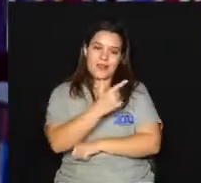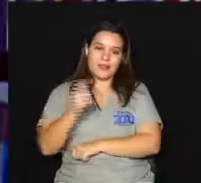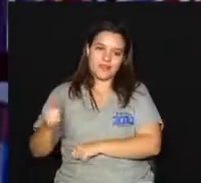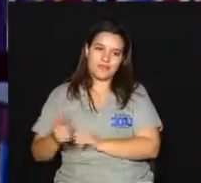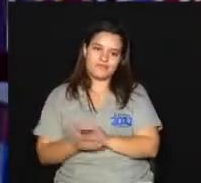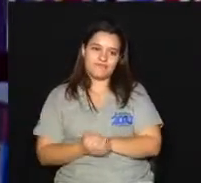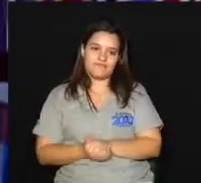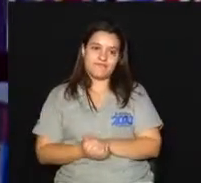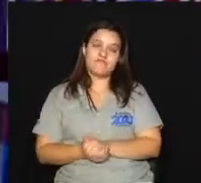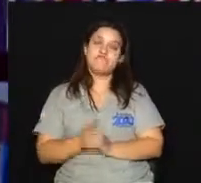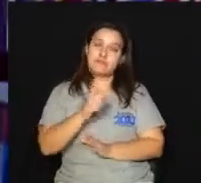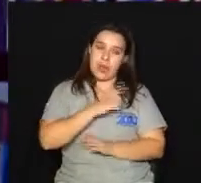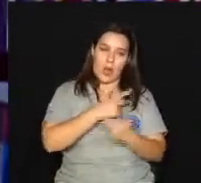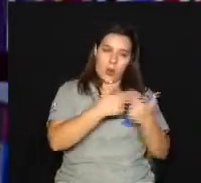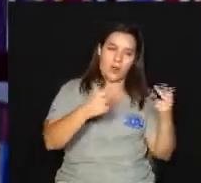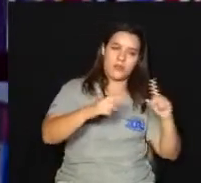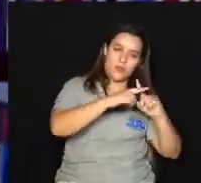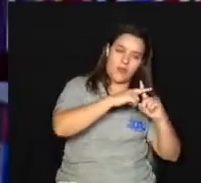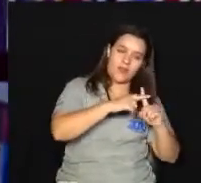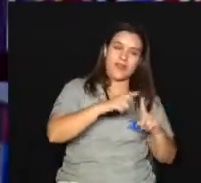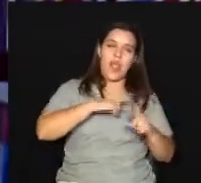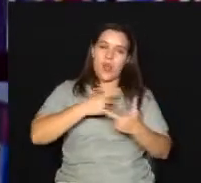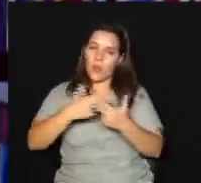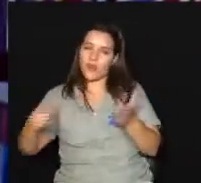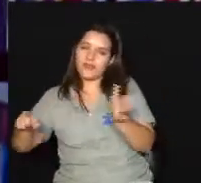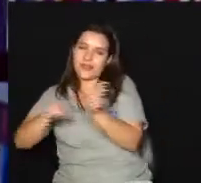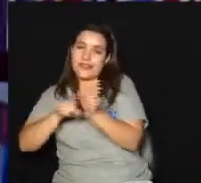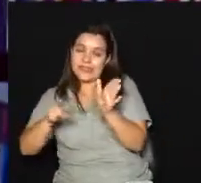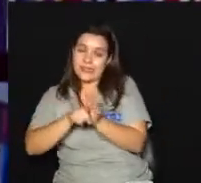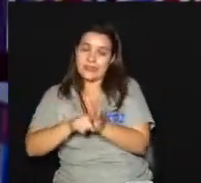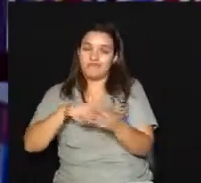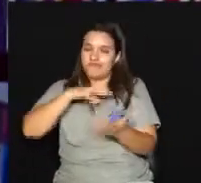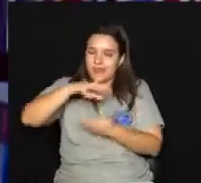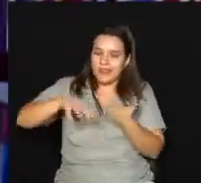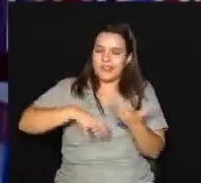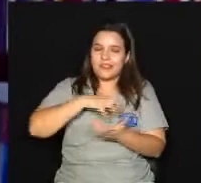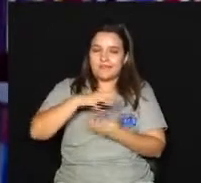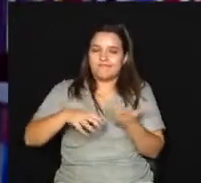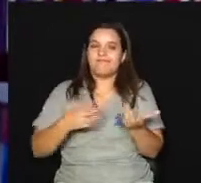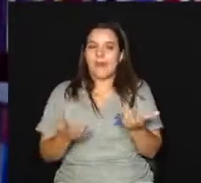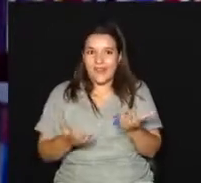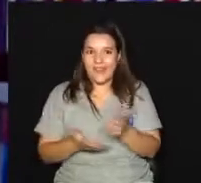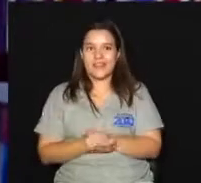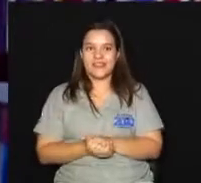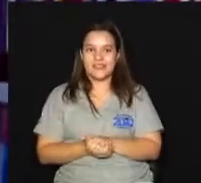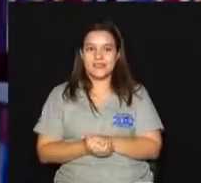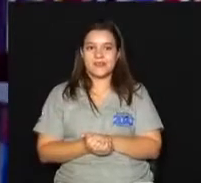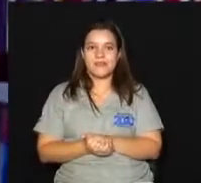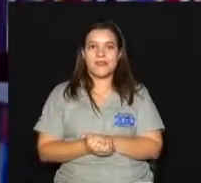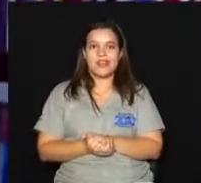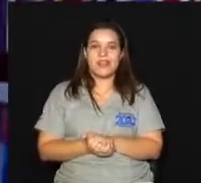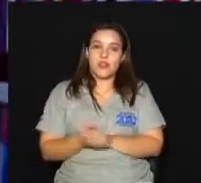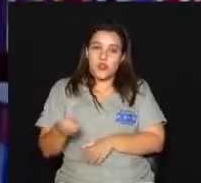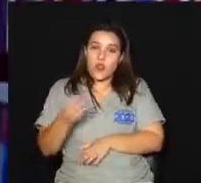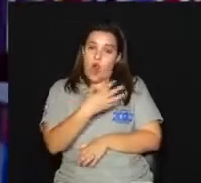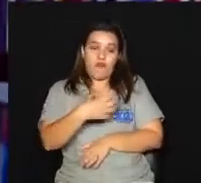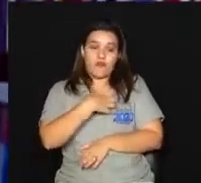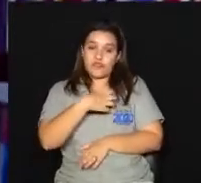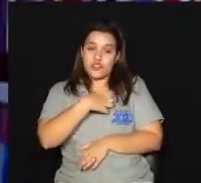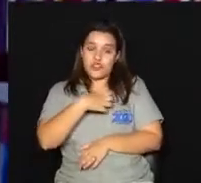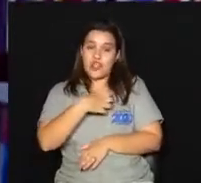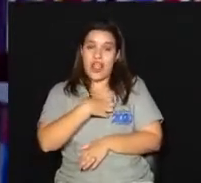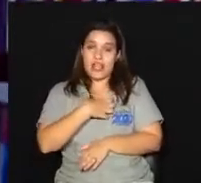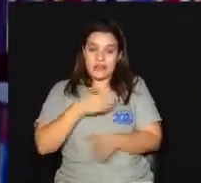bônus, mas tem ônus. Então, isso deve mexer positivamente também para a nova dinâmica do